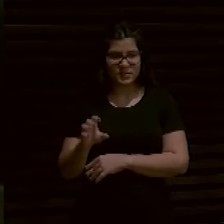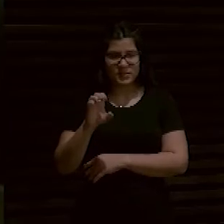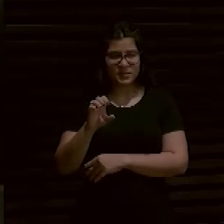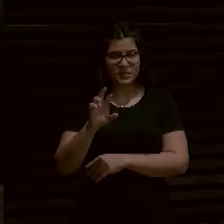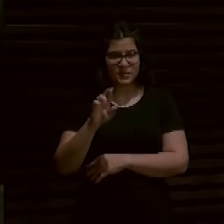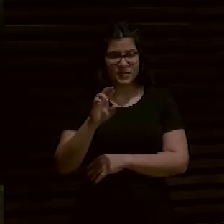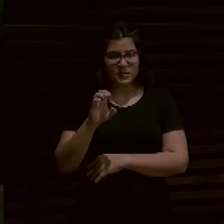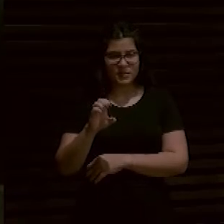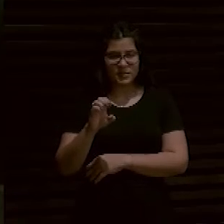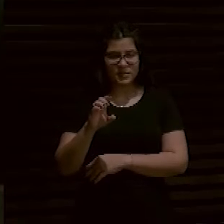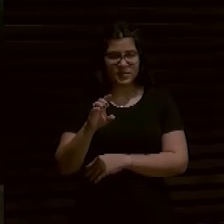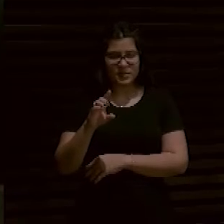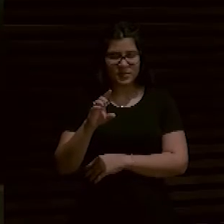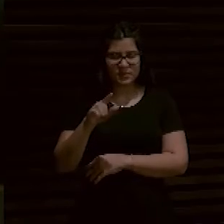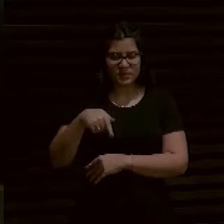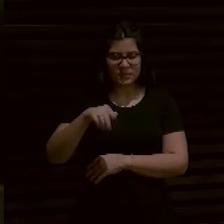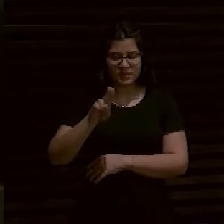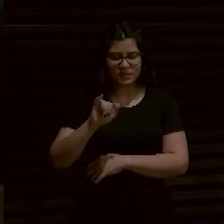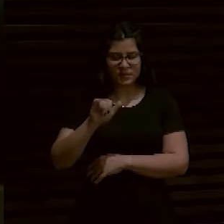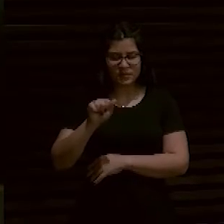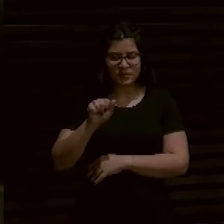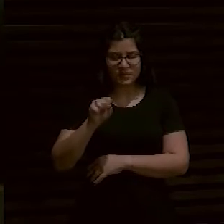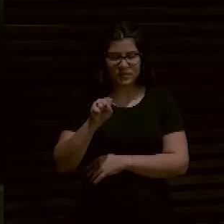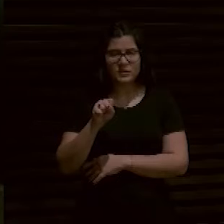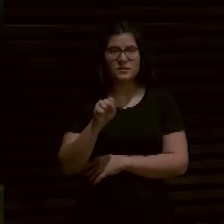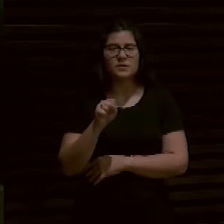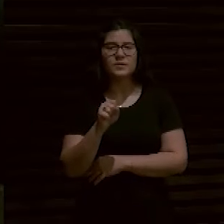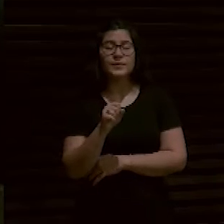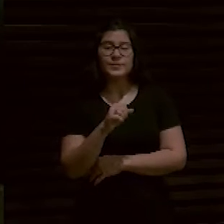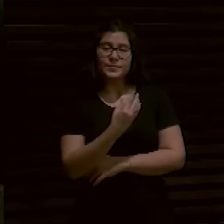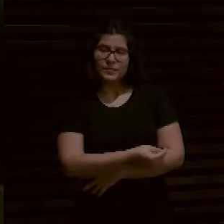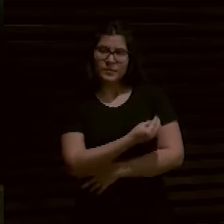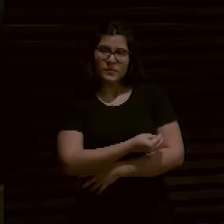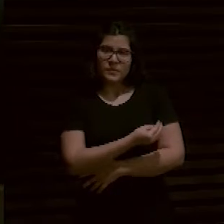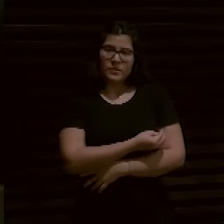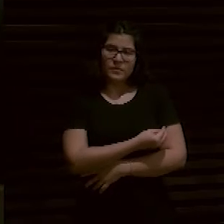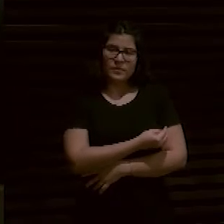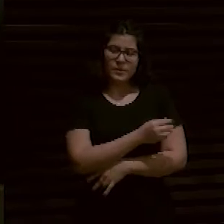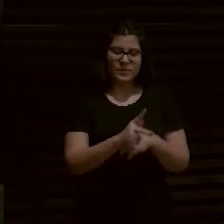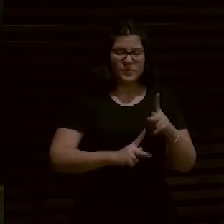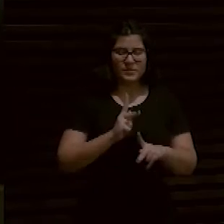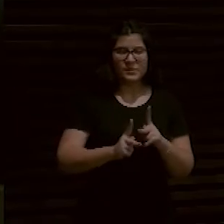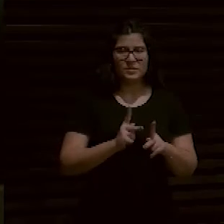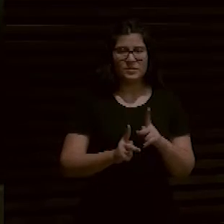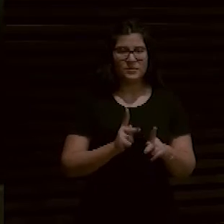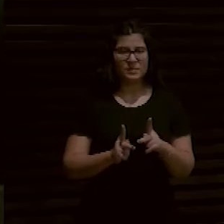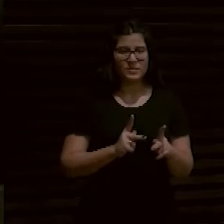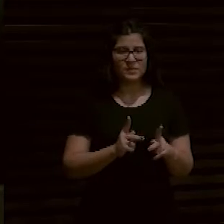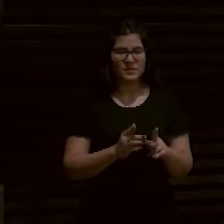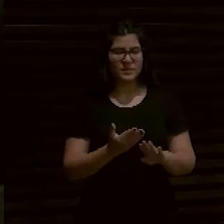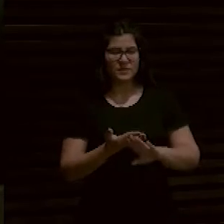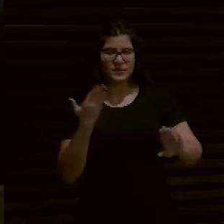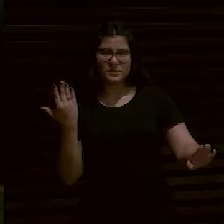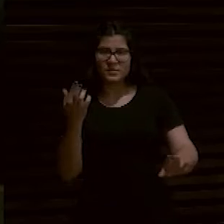viveu diante de uma geração que se afastou do Senhor. Uma geração